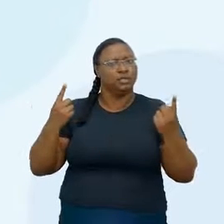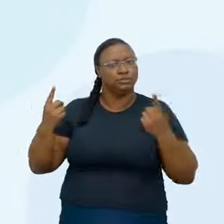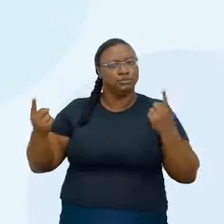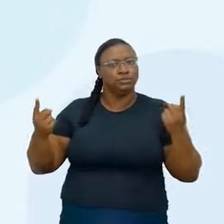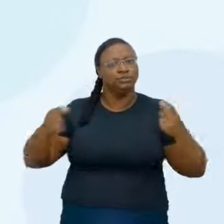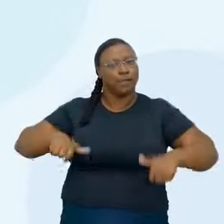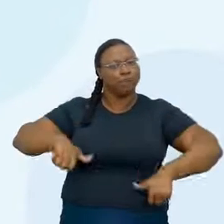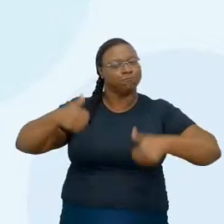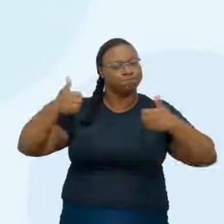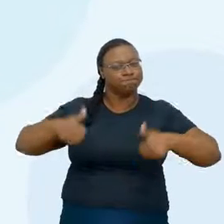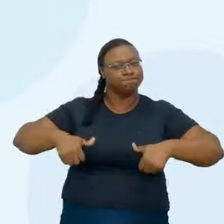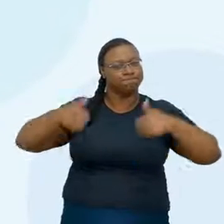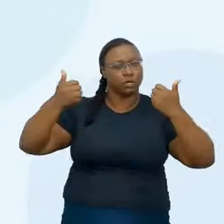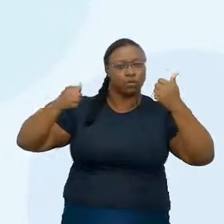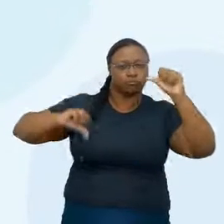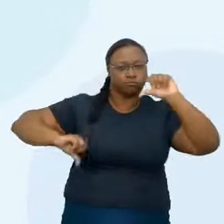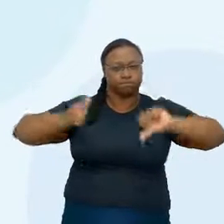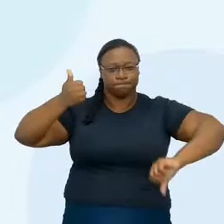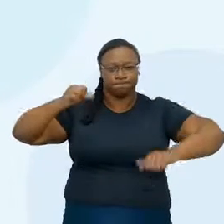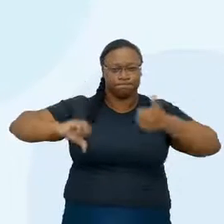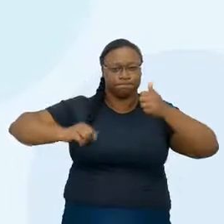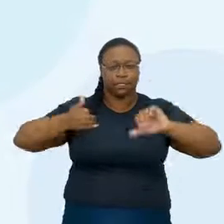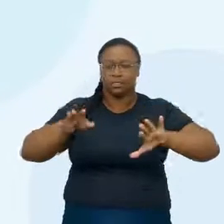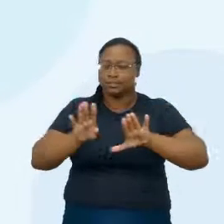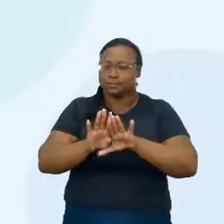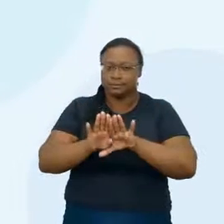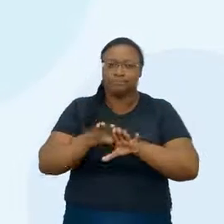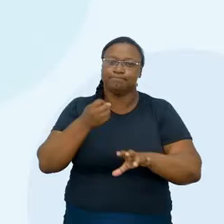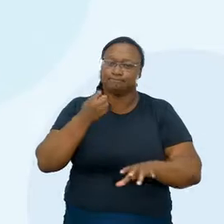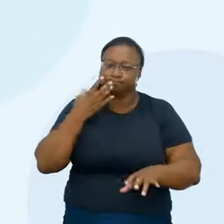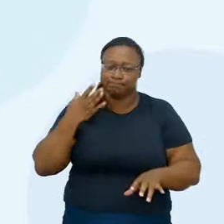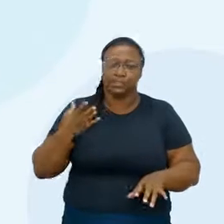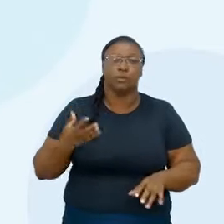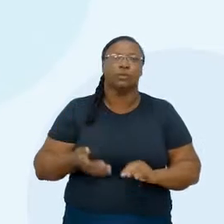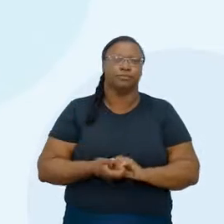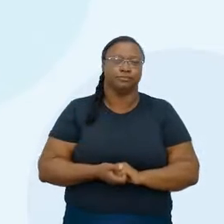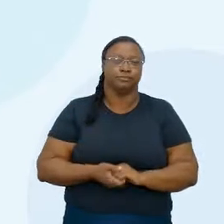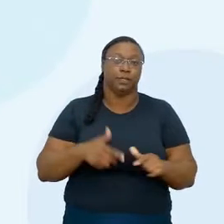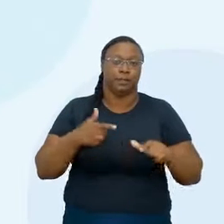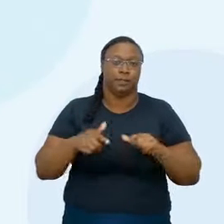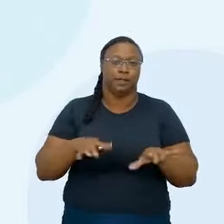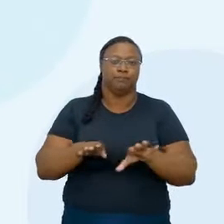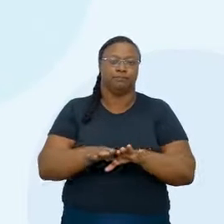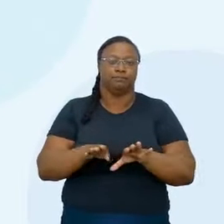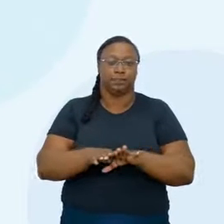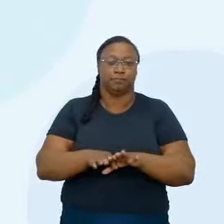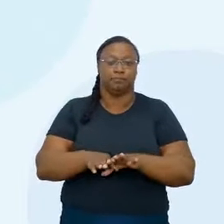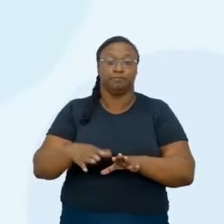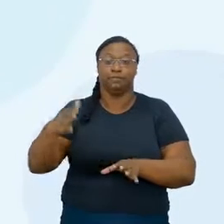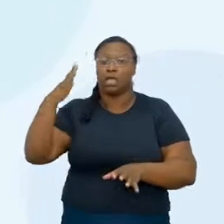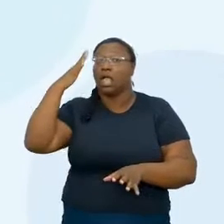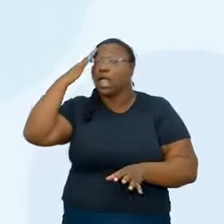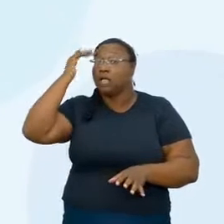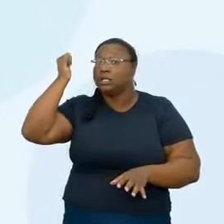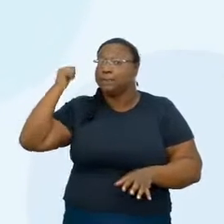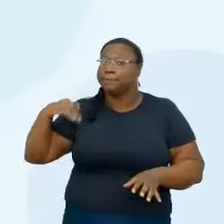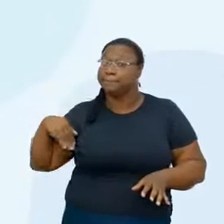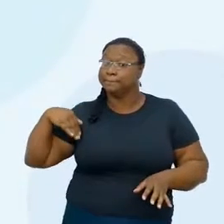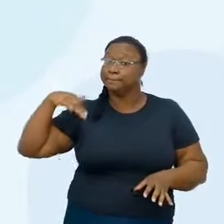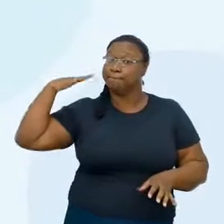e avaliações, né? A gente sempre pede para que faça avaliação do nosso trabalho, inclusive. Tem o Saiba Mais, né, que está